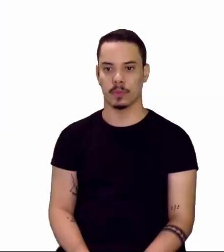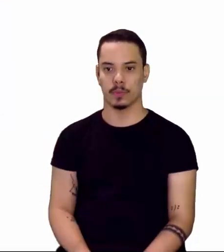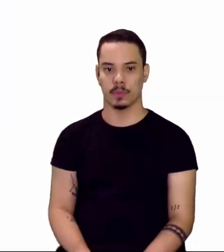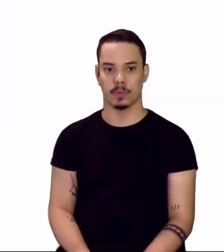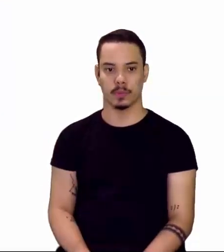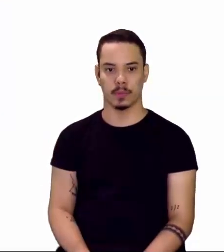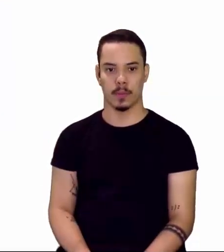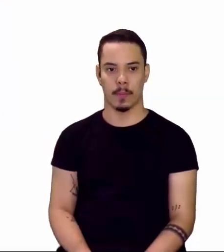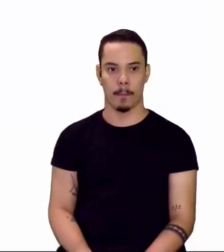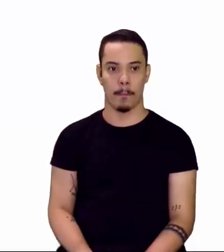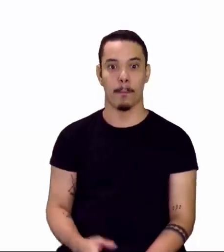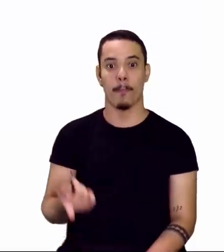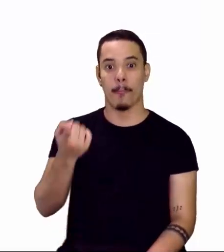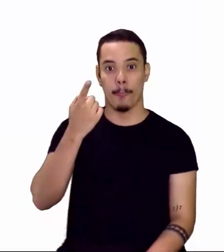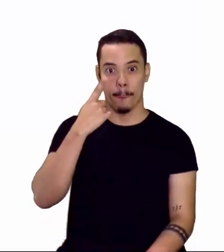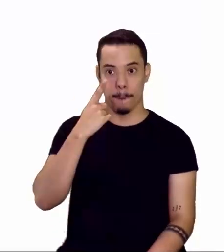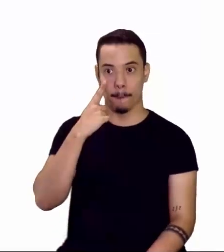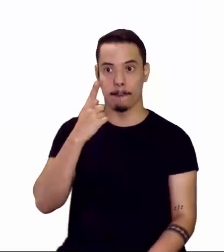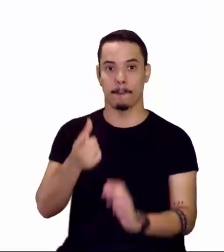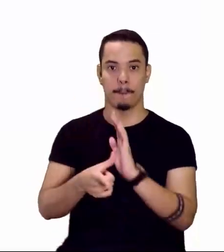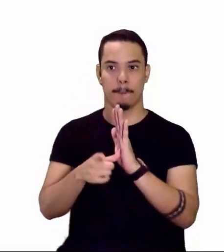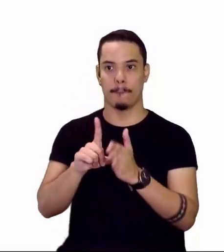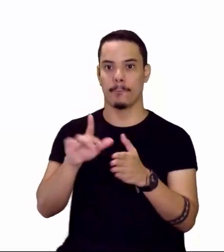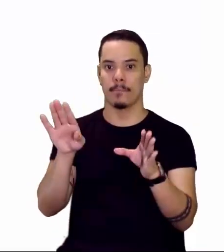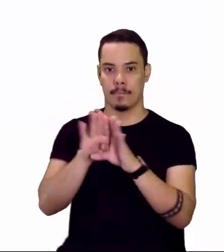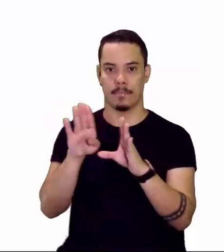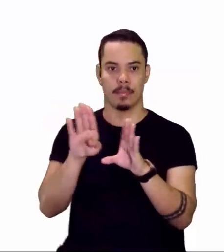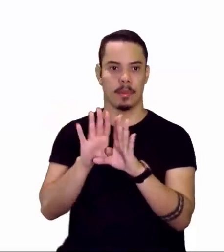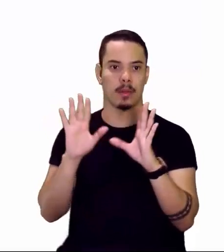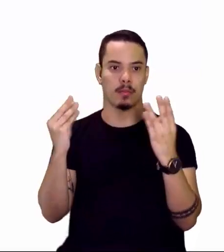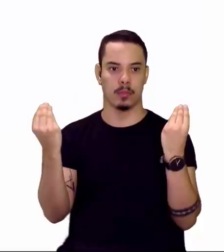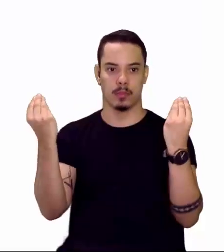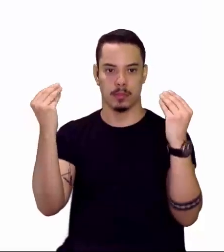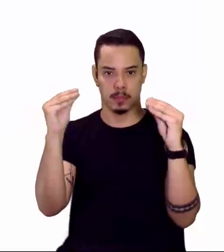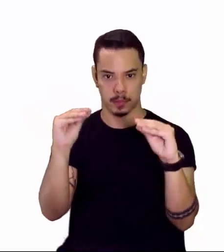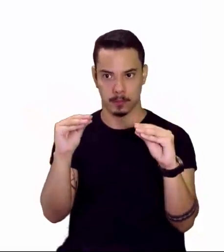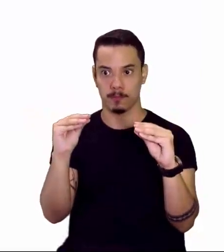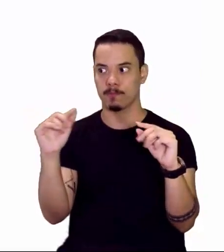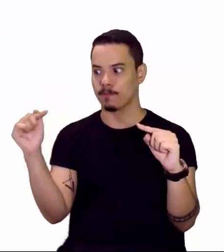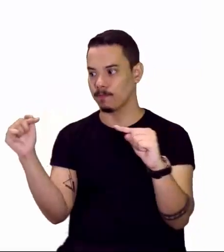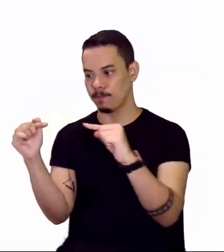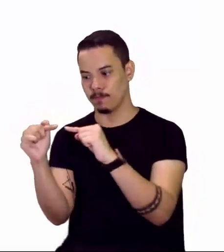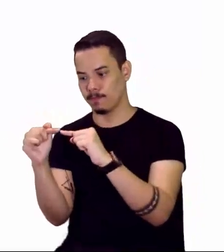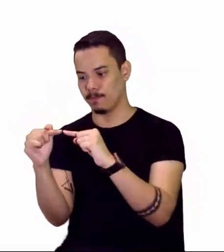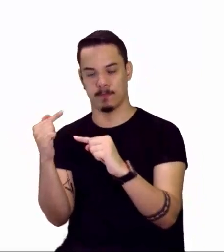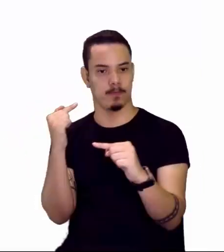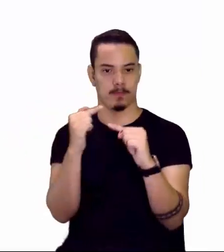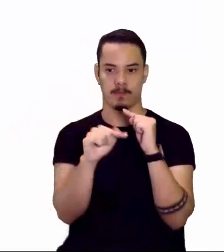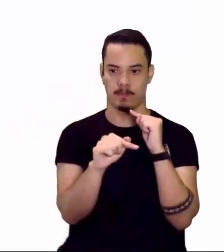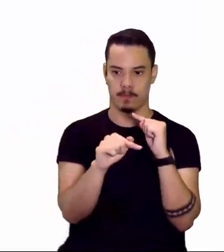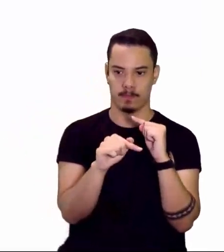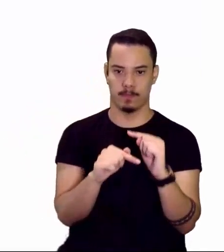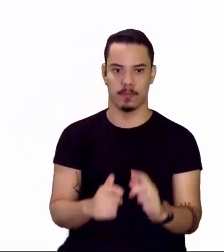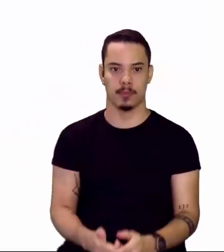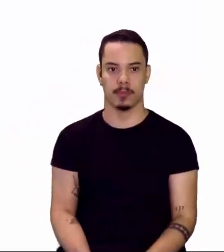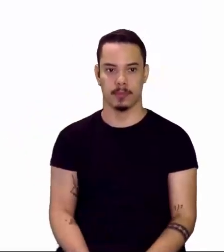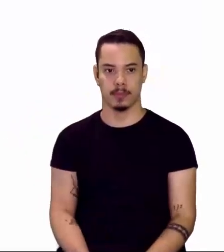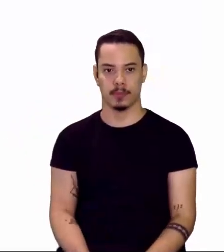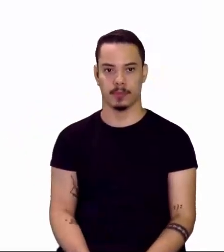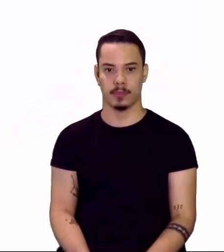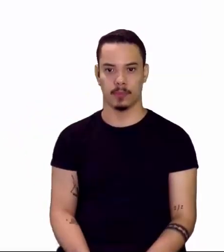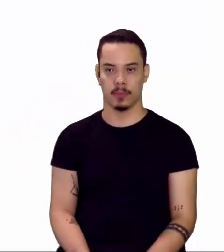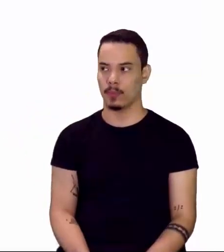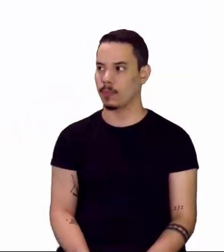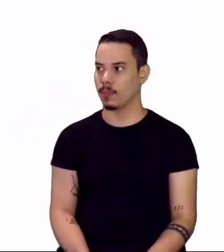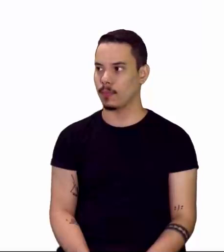ligantes, conforme vocês viram lá na carga formal. Tem os elétrons não ligantes e tem os elétrons ligantes, tá bom?